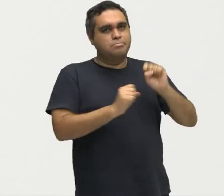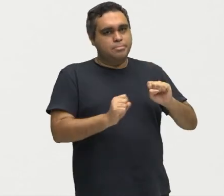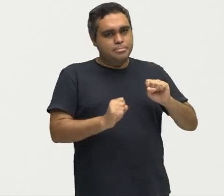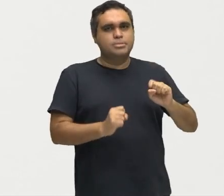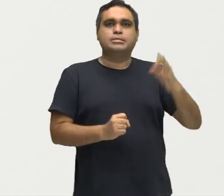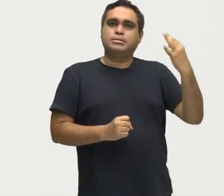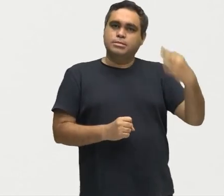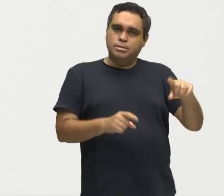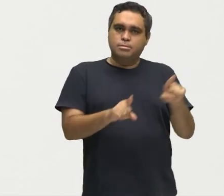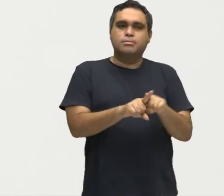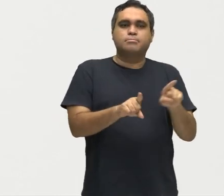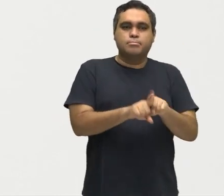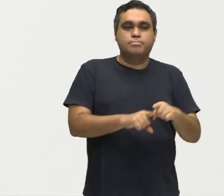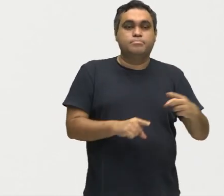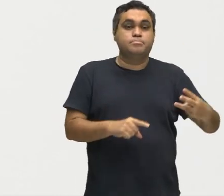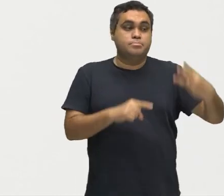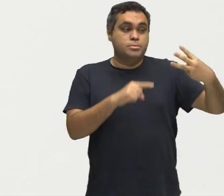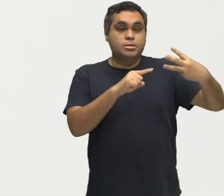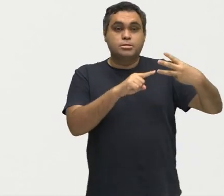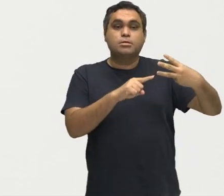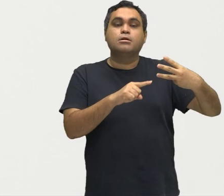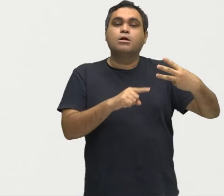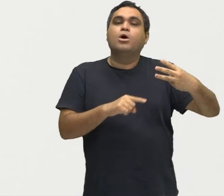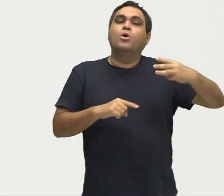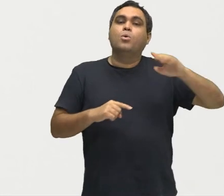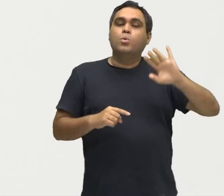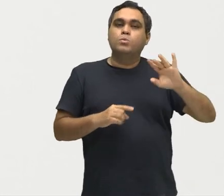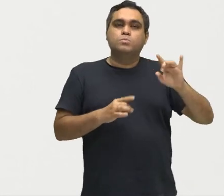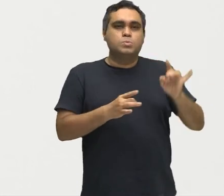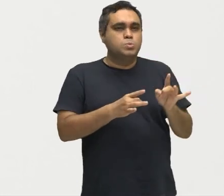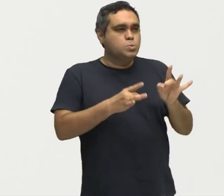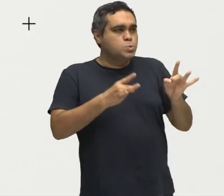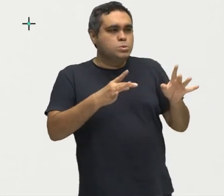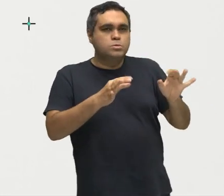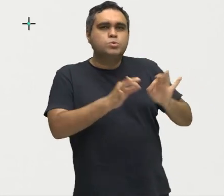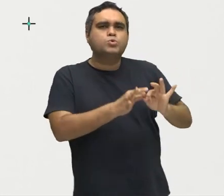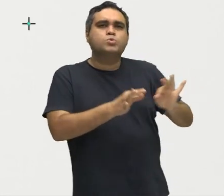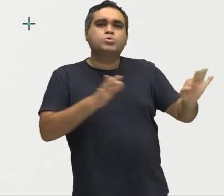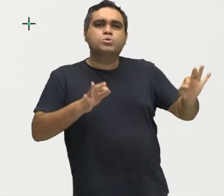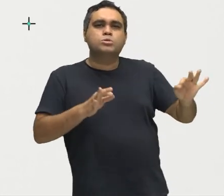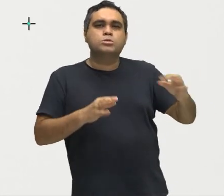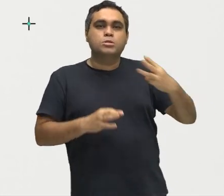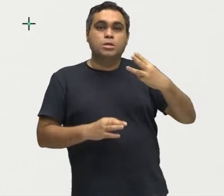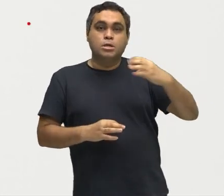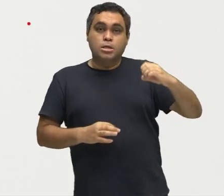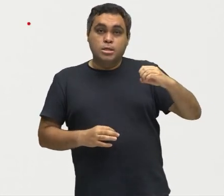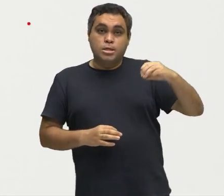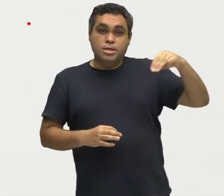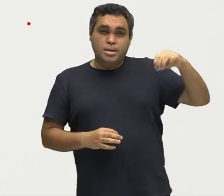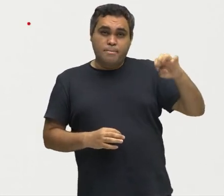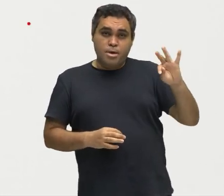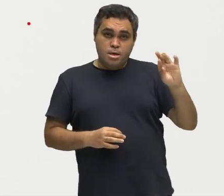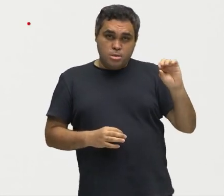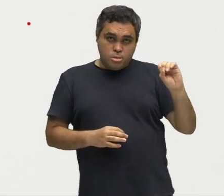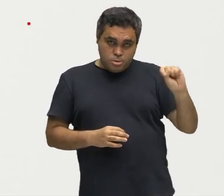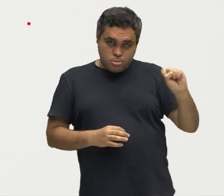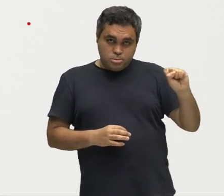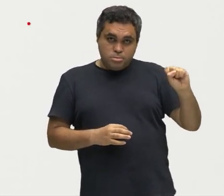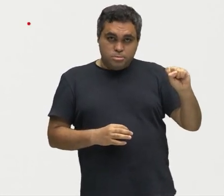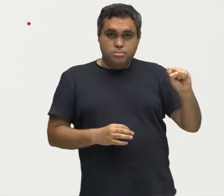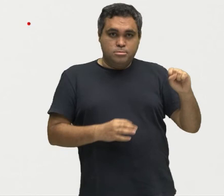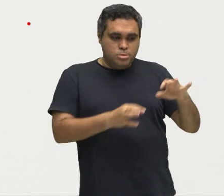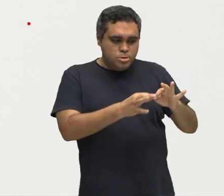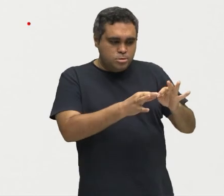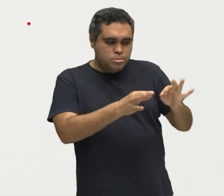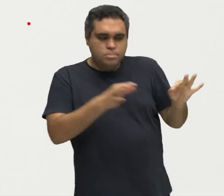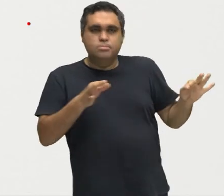O tiro é realizado a uma distância de 30 metros do alvo. Também está correto. Então, nós temos